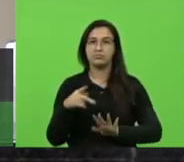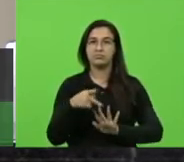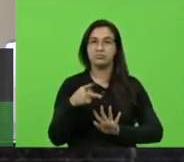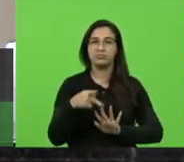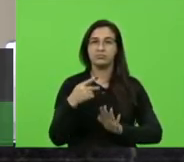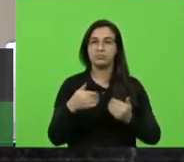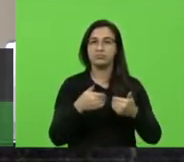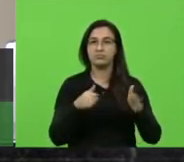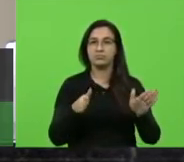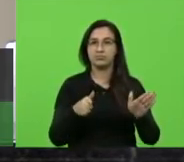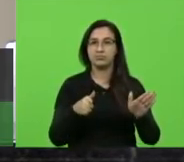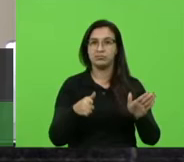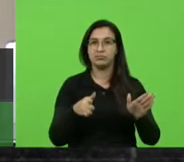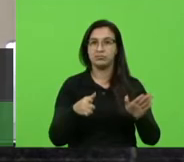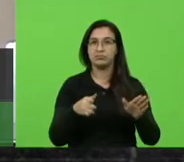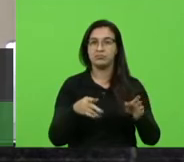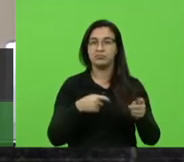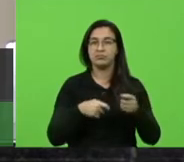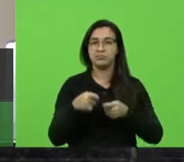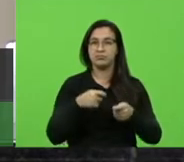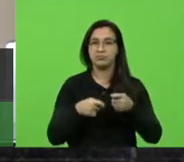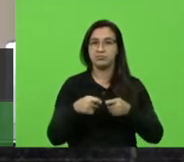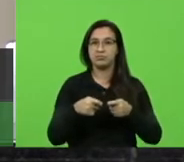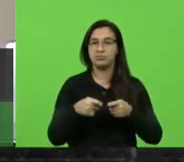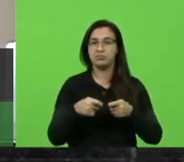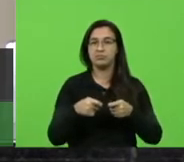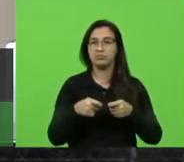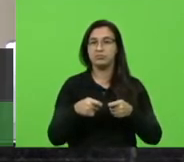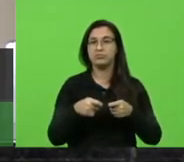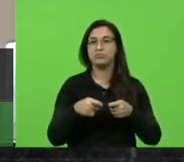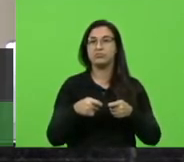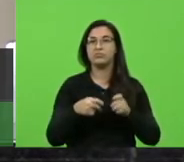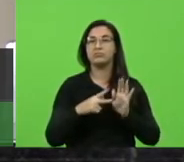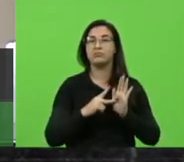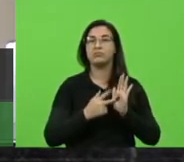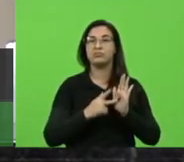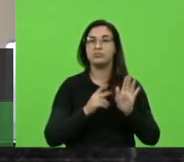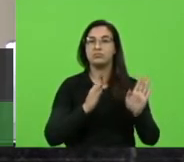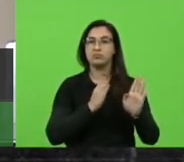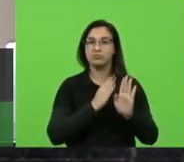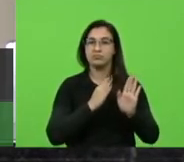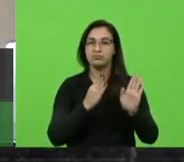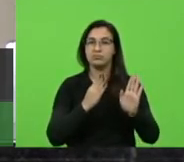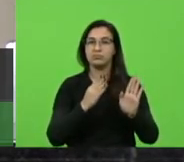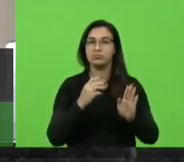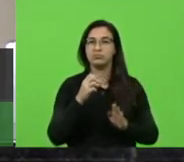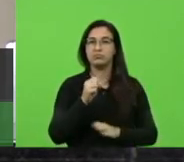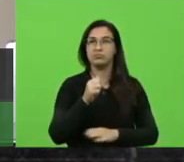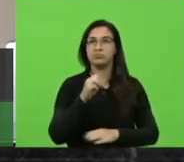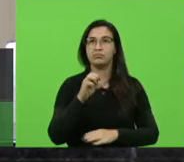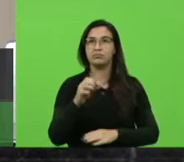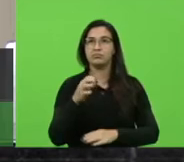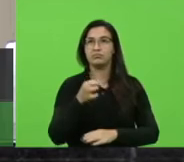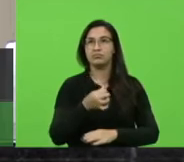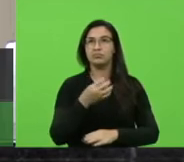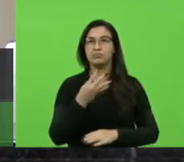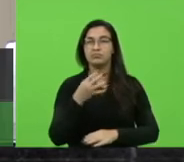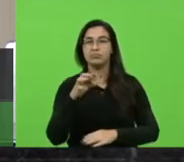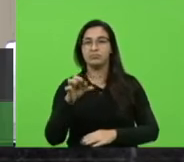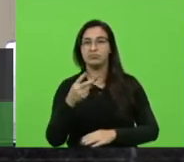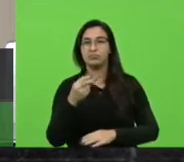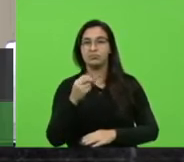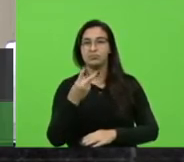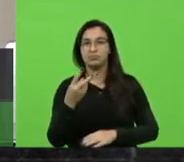dos processos administrativos disciplinares resultantes da sindicância investigativa SES 49615 de 2020. Em